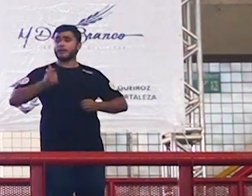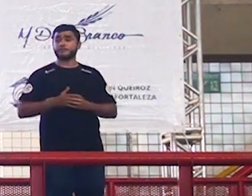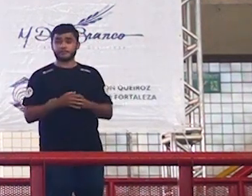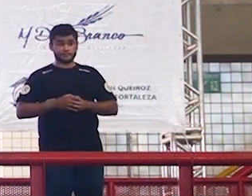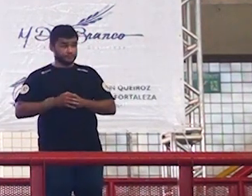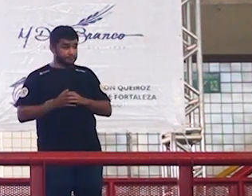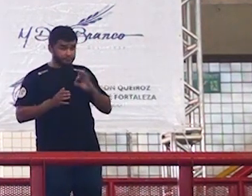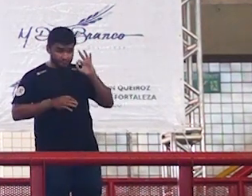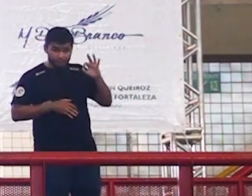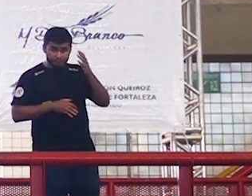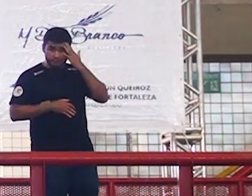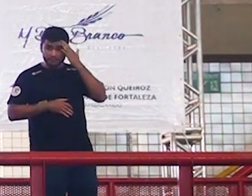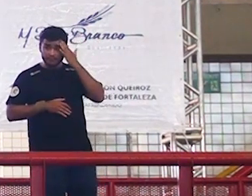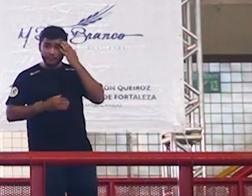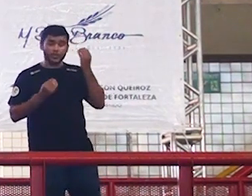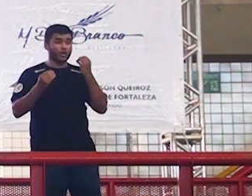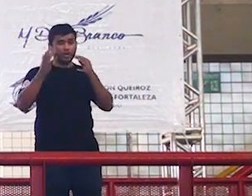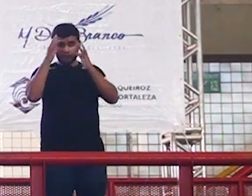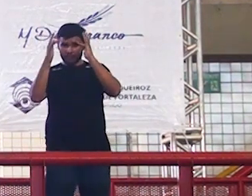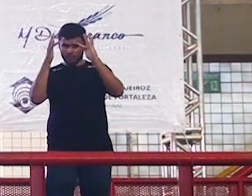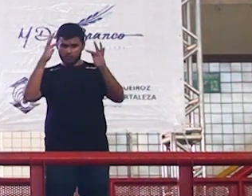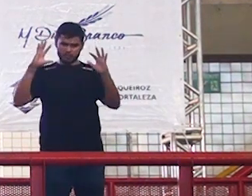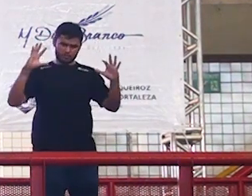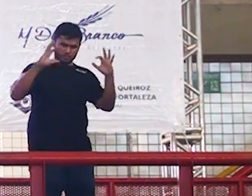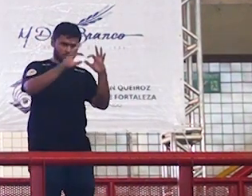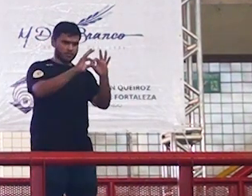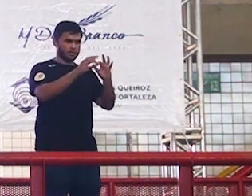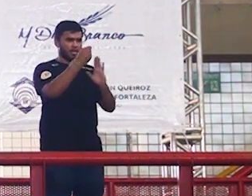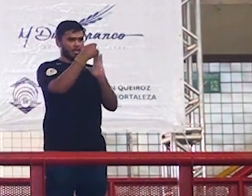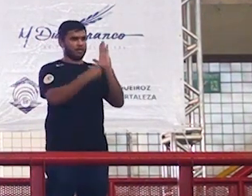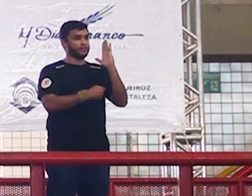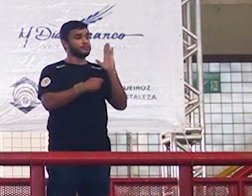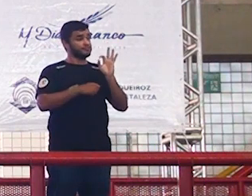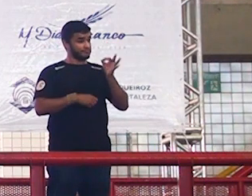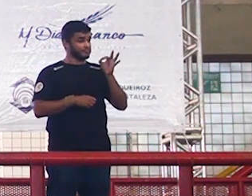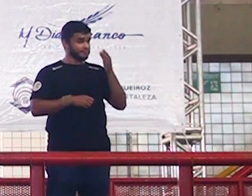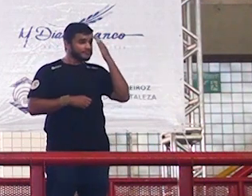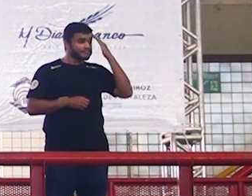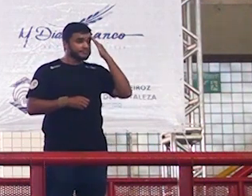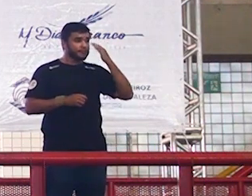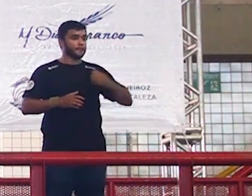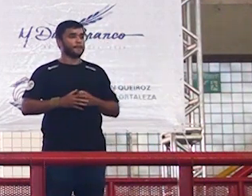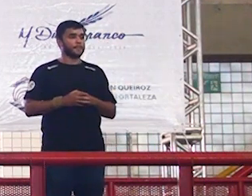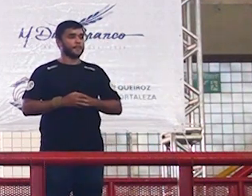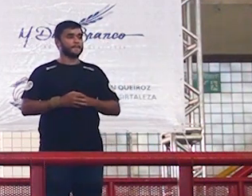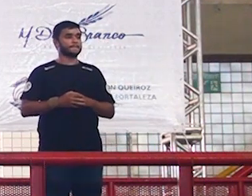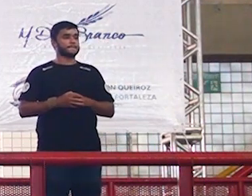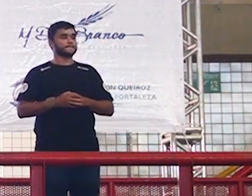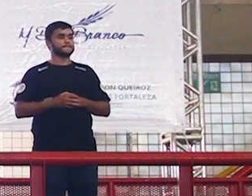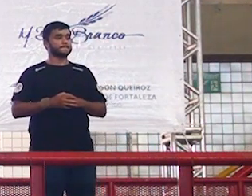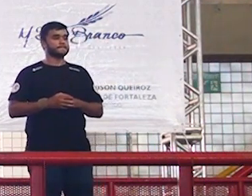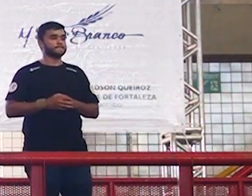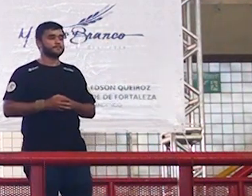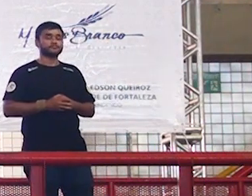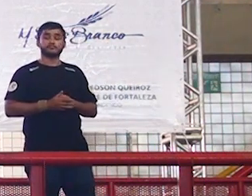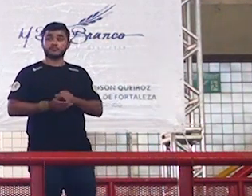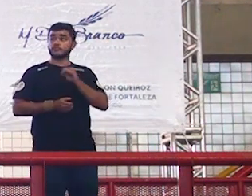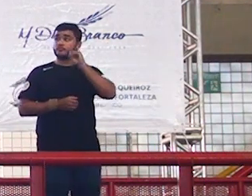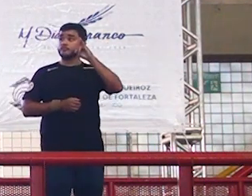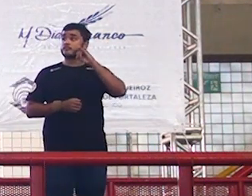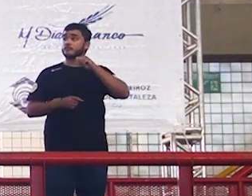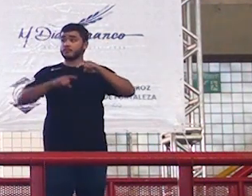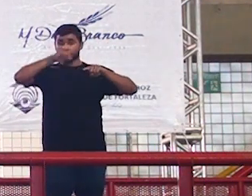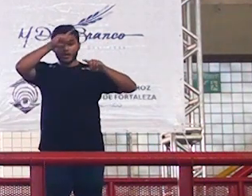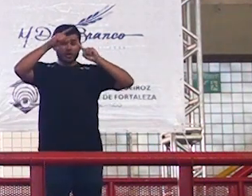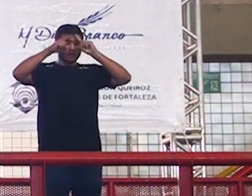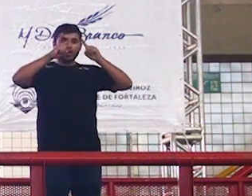Captaram então? Entenderam como é que a filosofia entrou? Beleza? Então você poderia colocar as ideias de